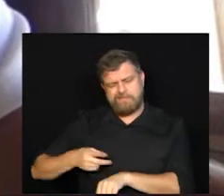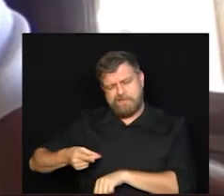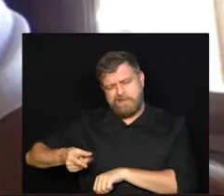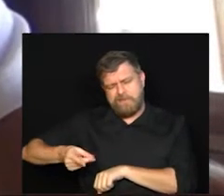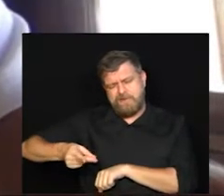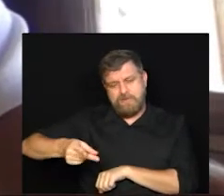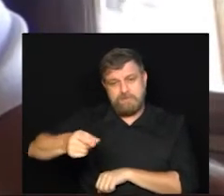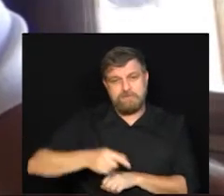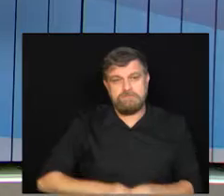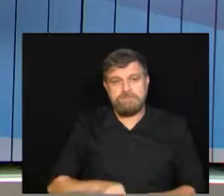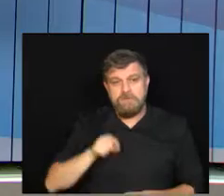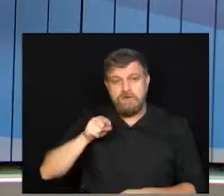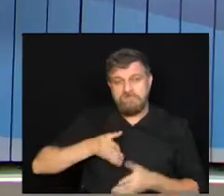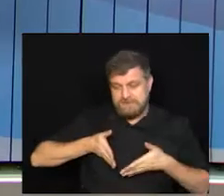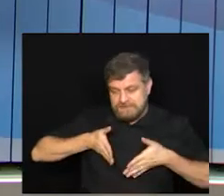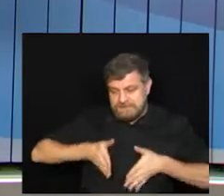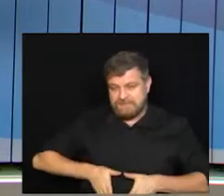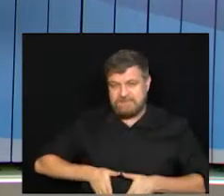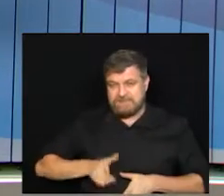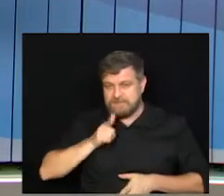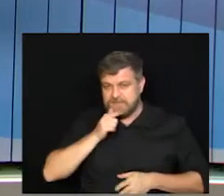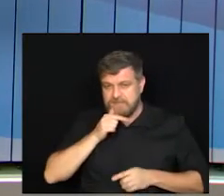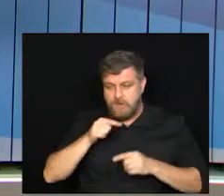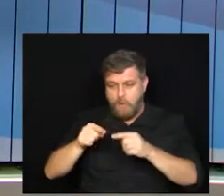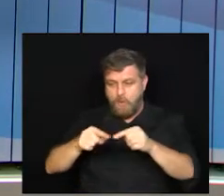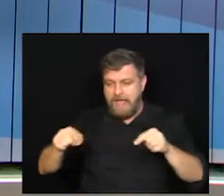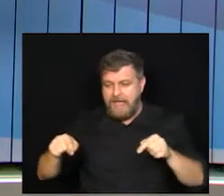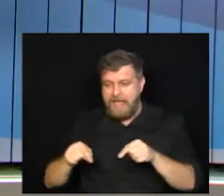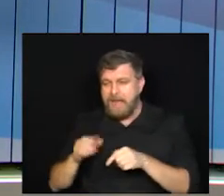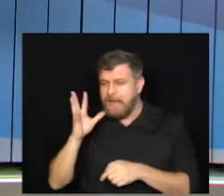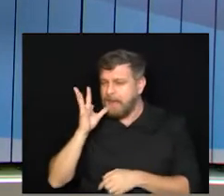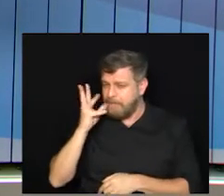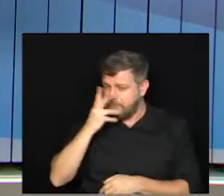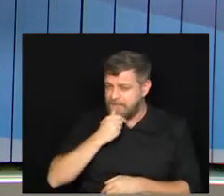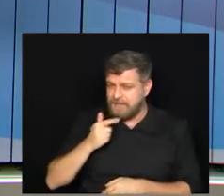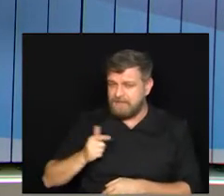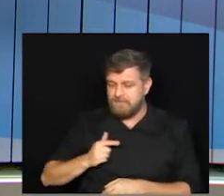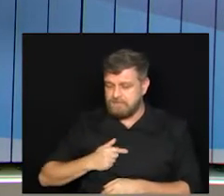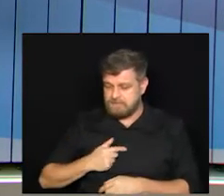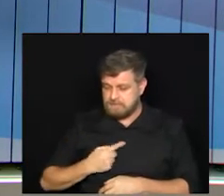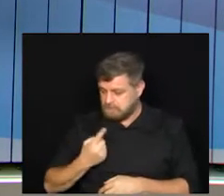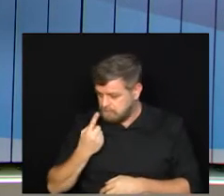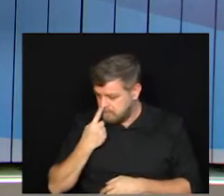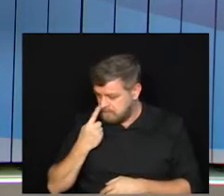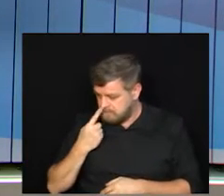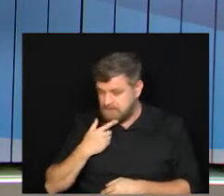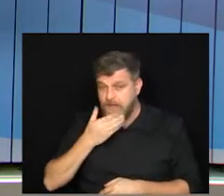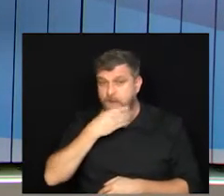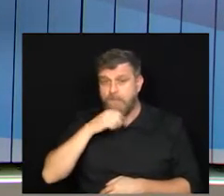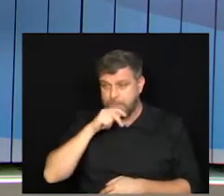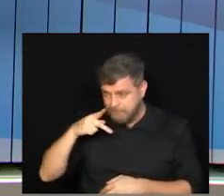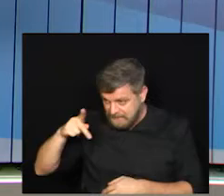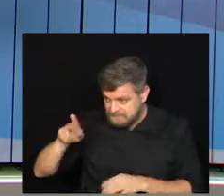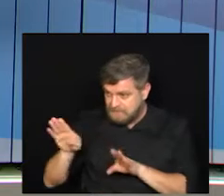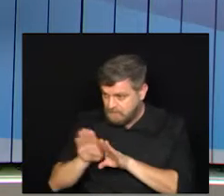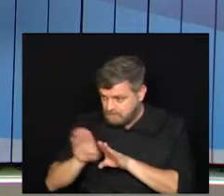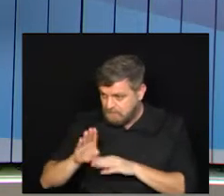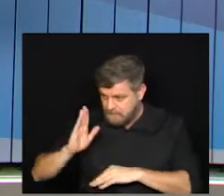Você nasceu em Ilhabela e o seu interesse pela modalidade veio do seu pai, que também é